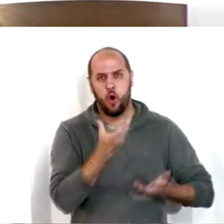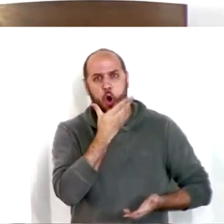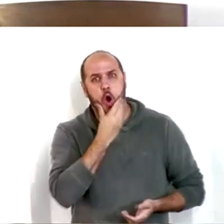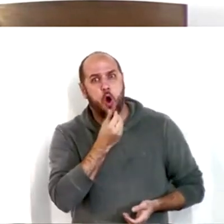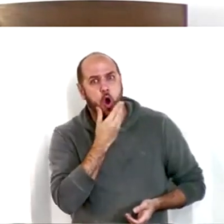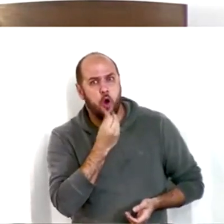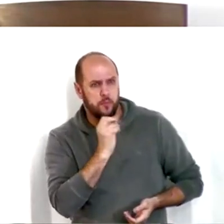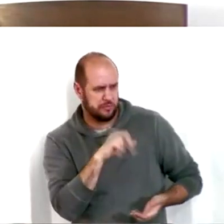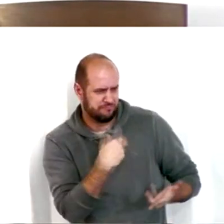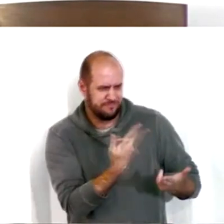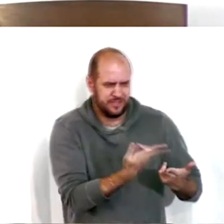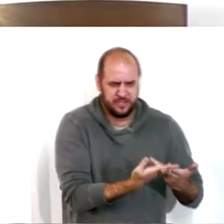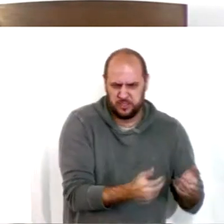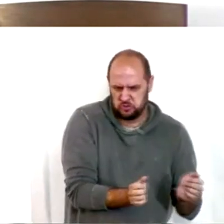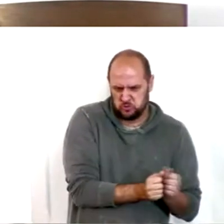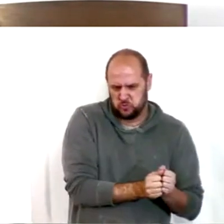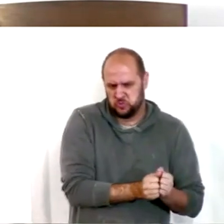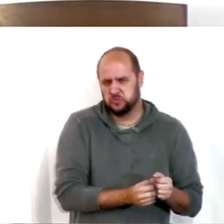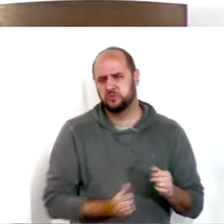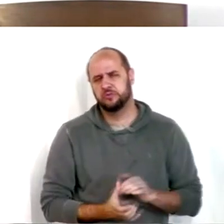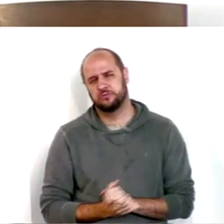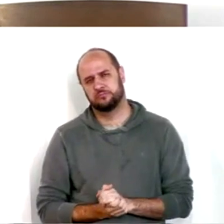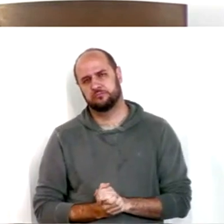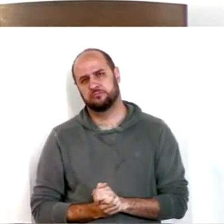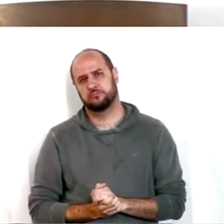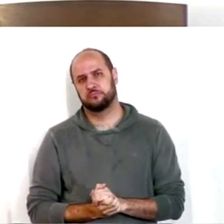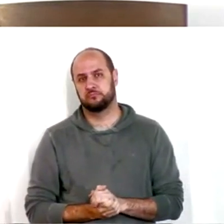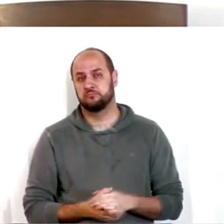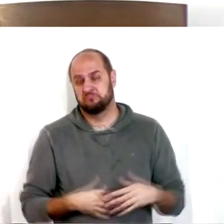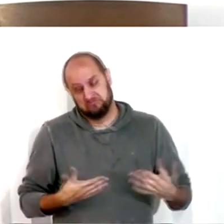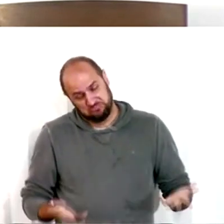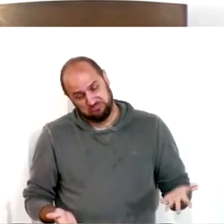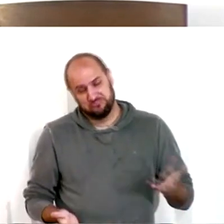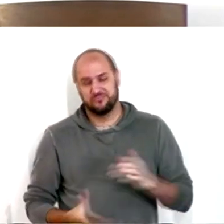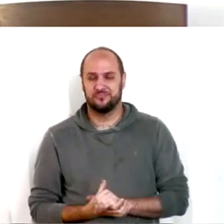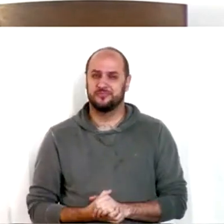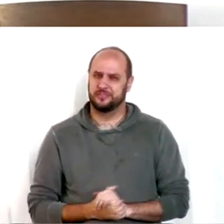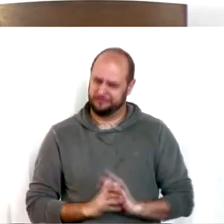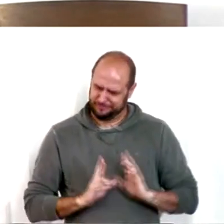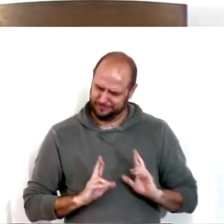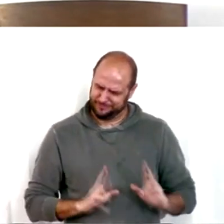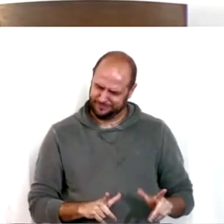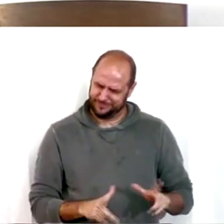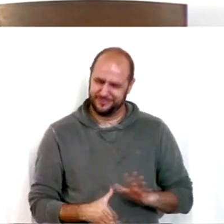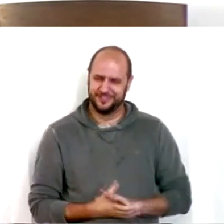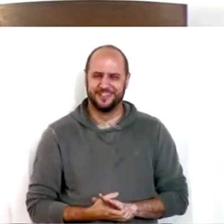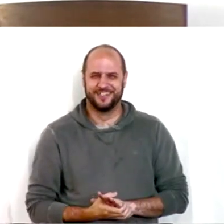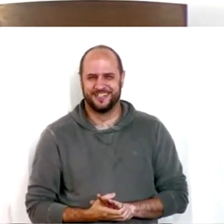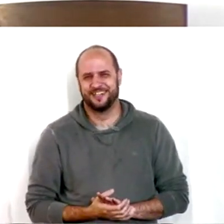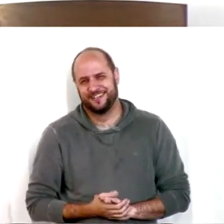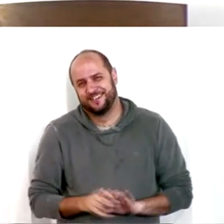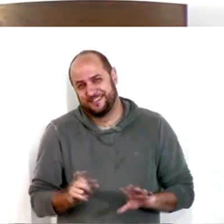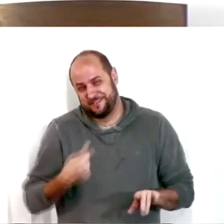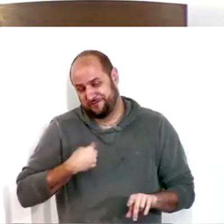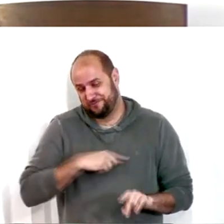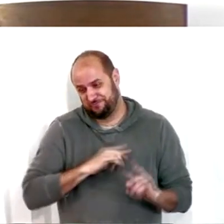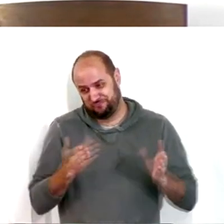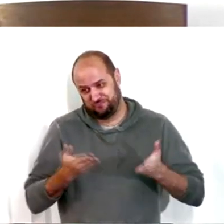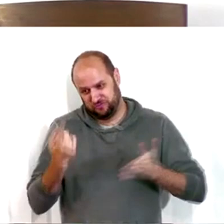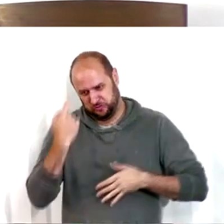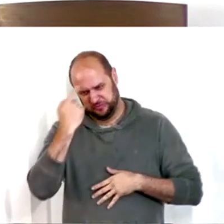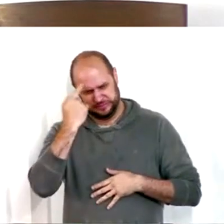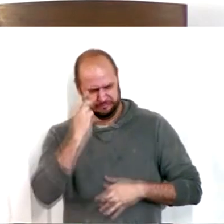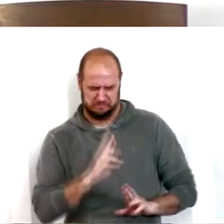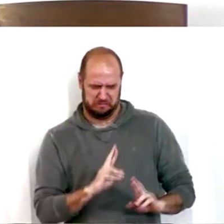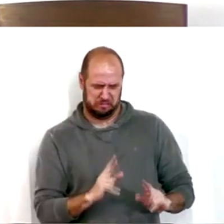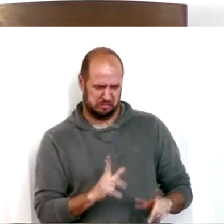homem e deitar-se próximo dele. Pois é, algo estranho que está para nós neste